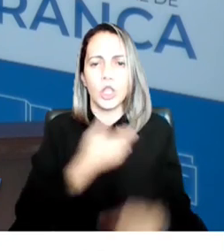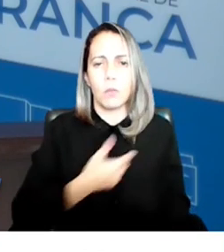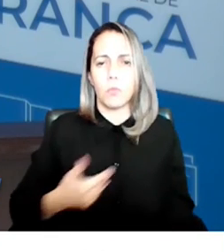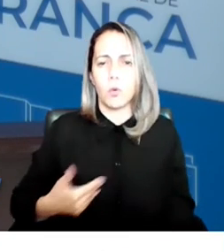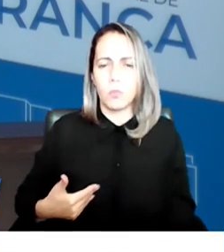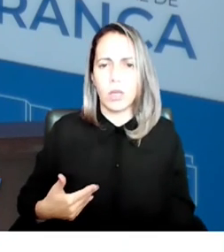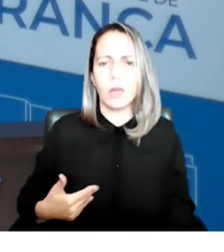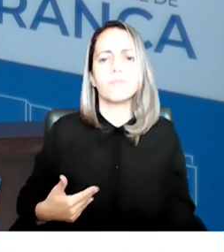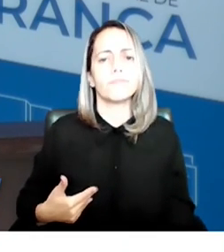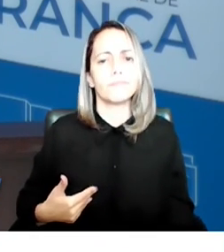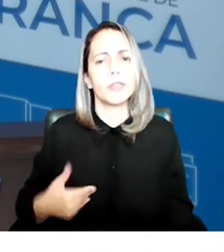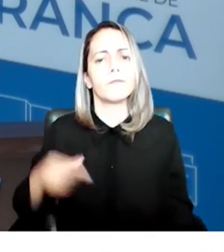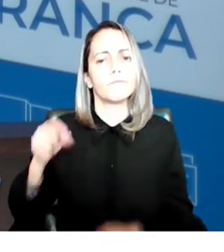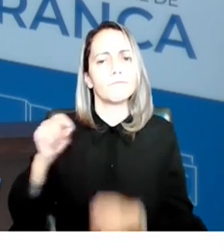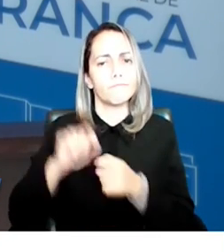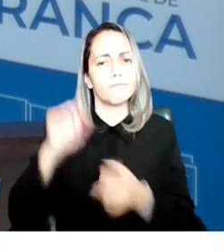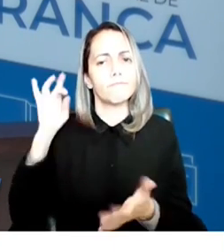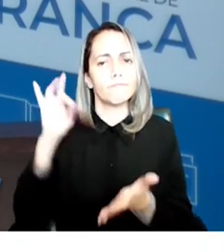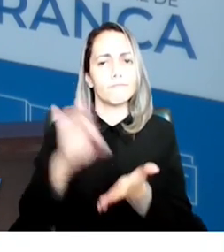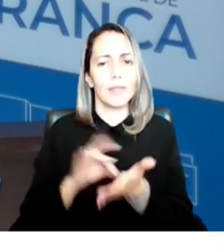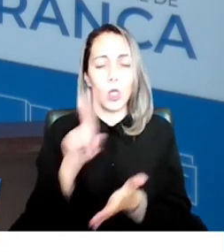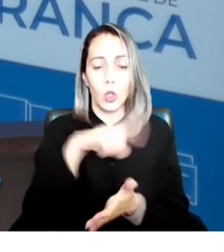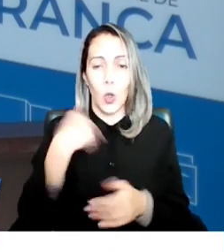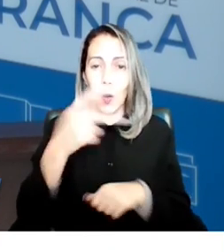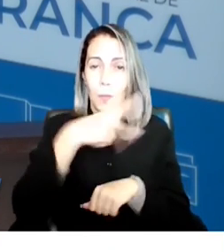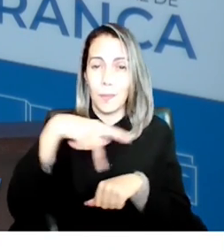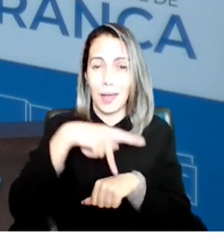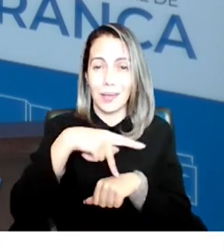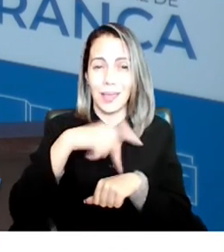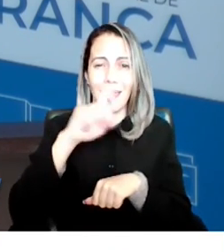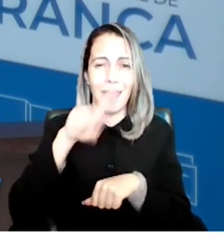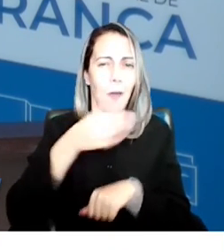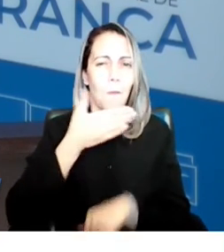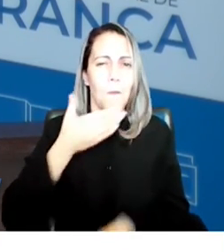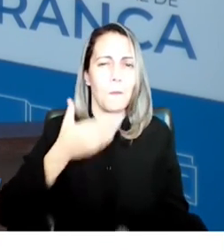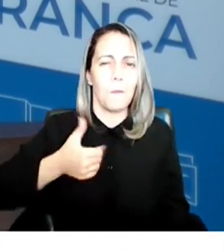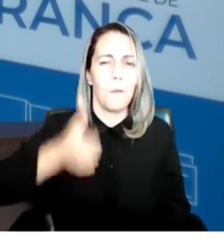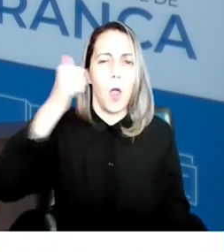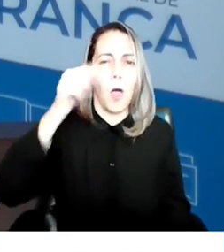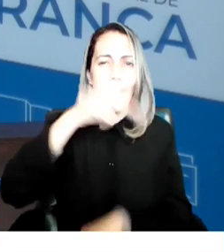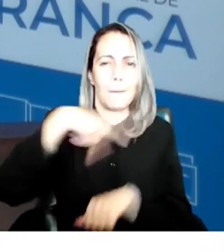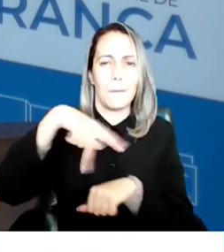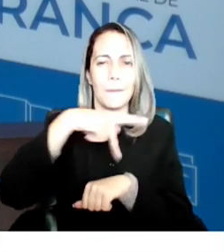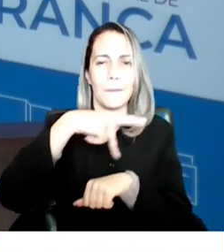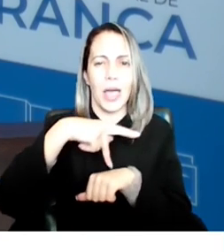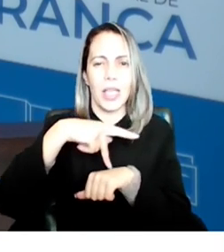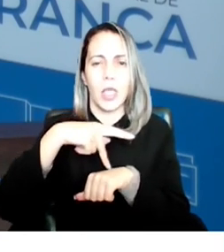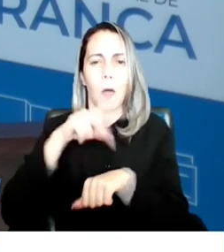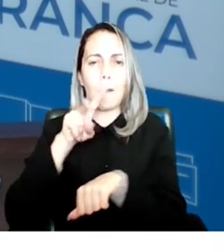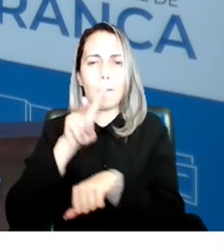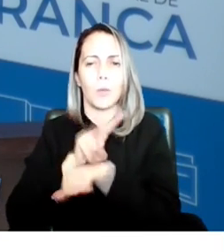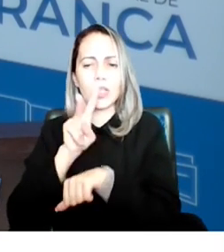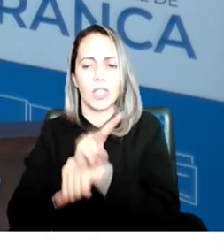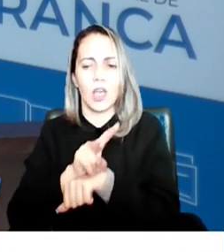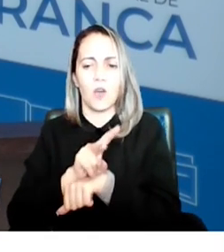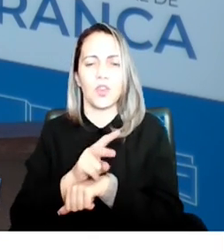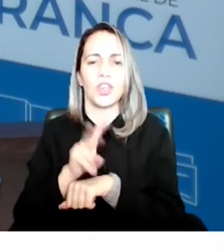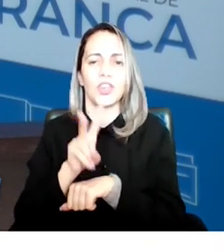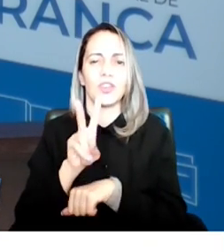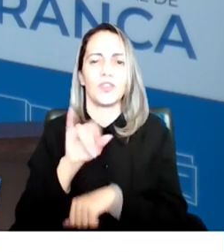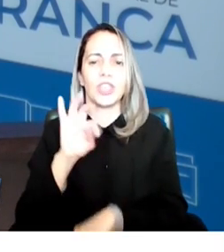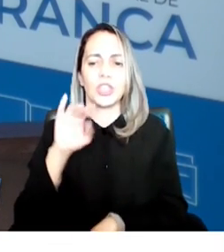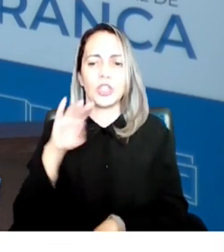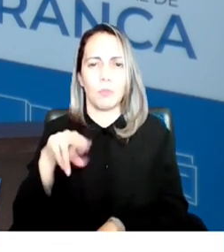O nosso país é um dos melhores países de melhor proteção à vítima de violência e é um dos países